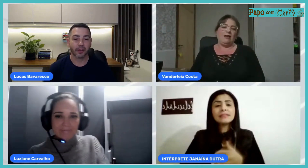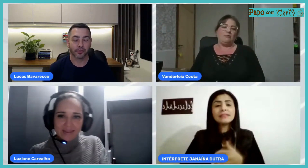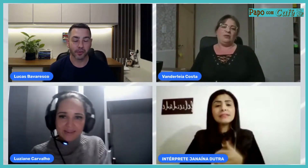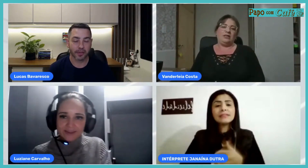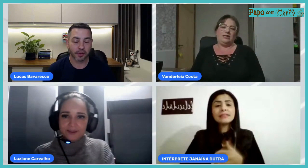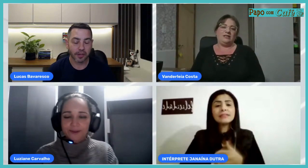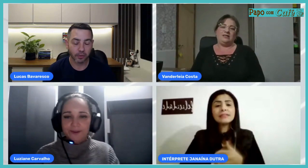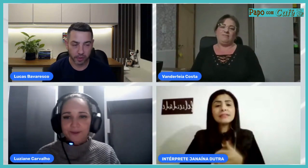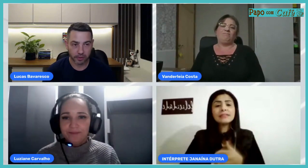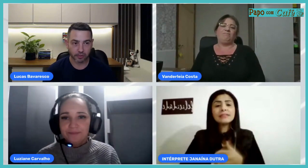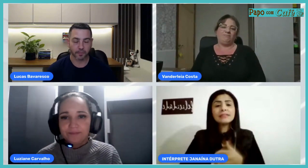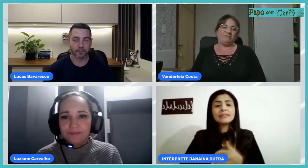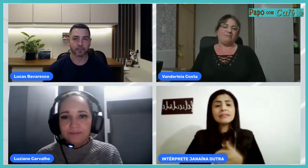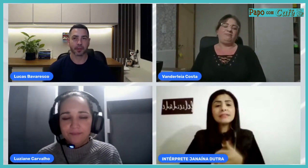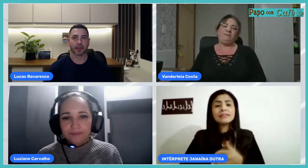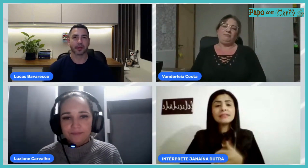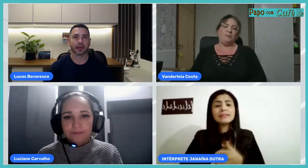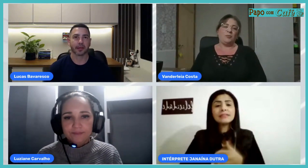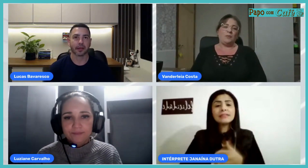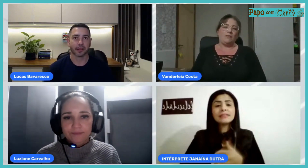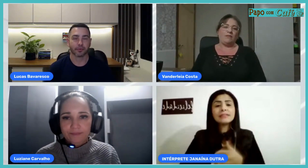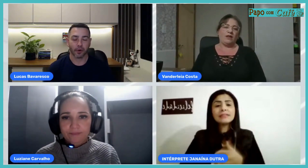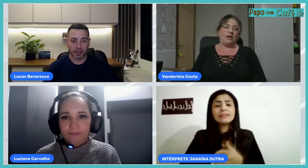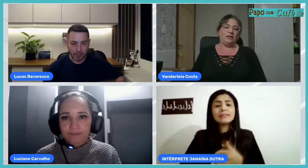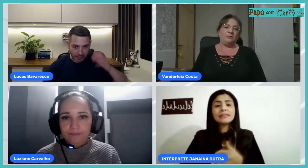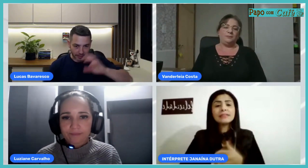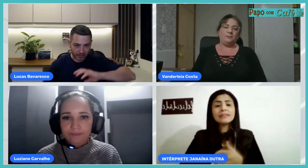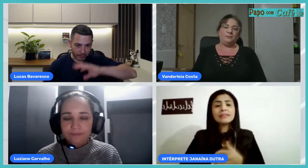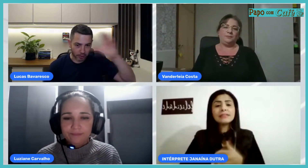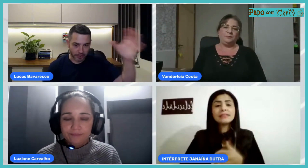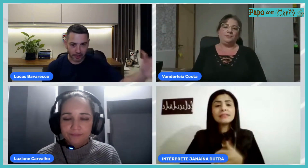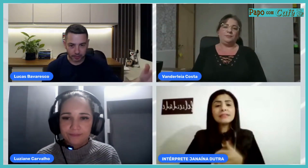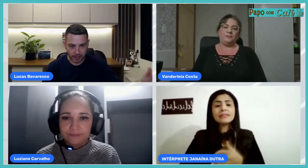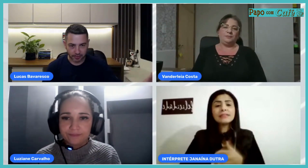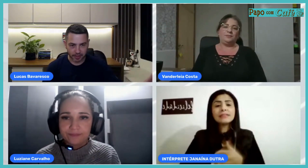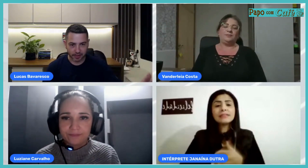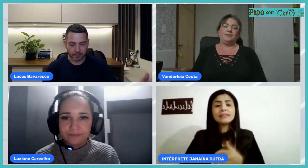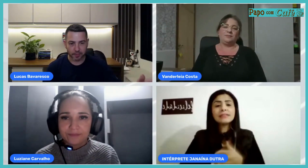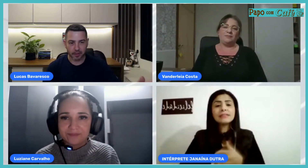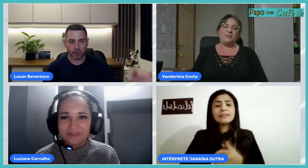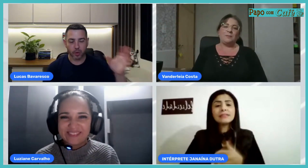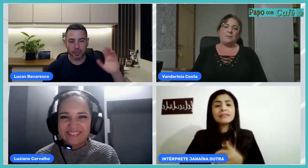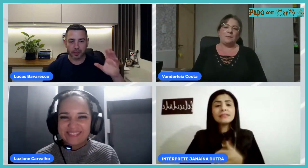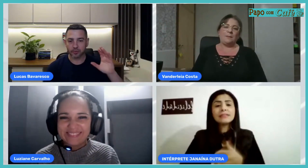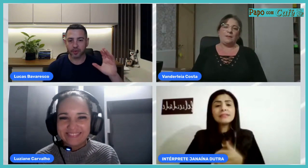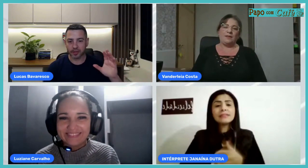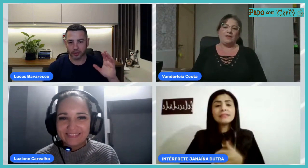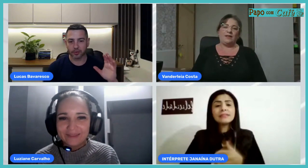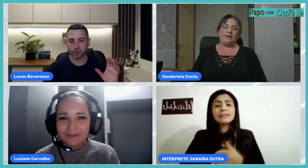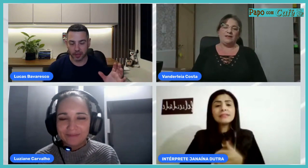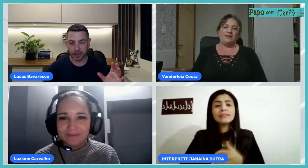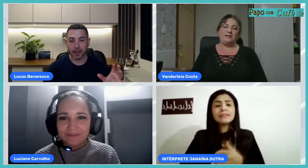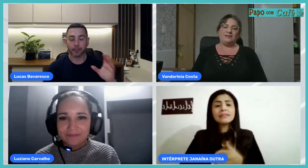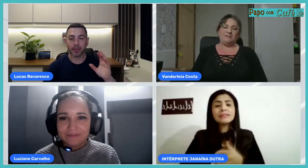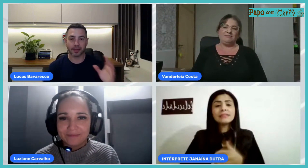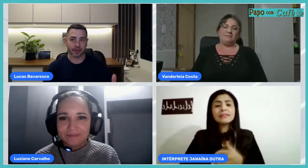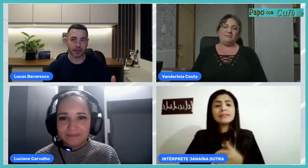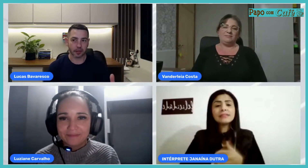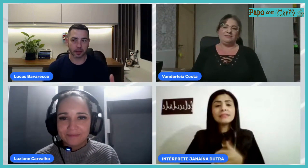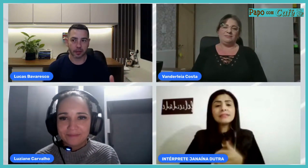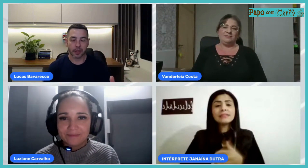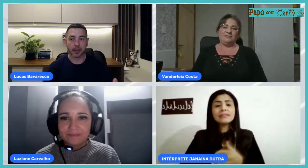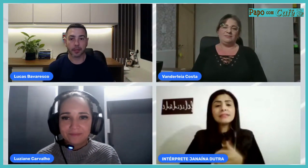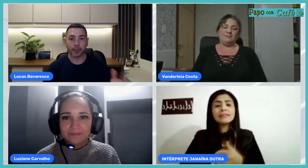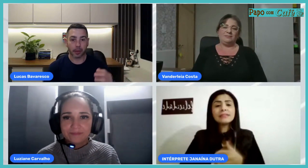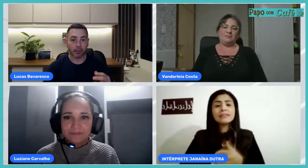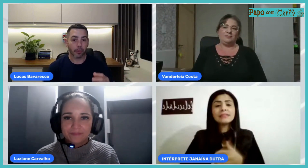E vocês falando isso, fora ter me teletransportado para o CFC, quantas vezes eu escutei? Porque